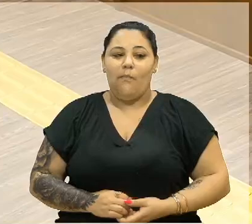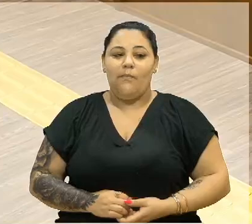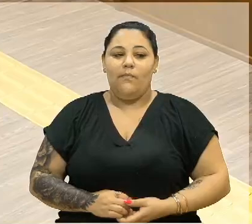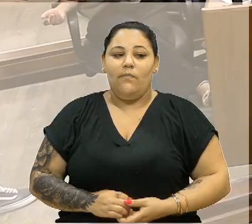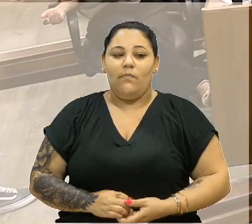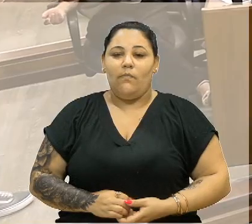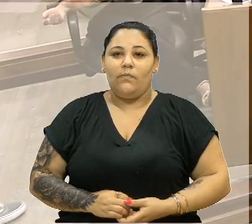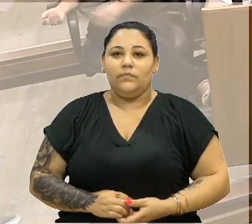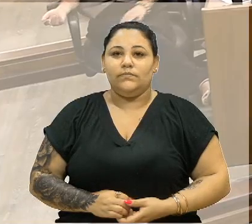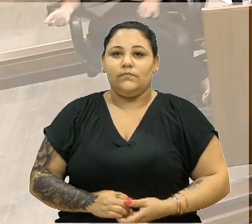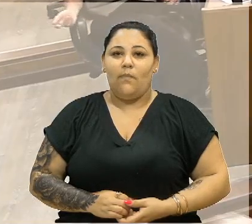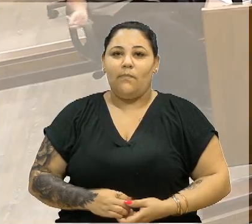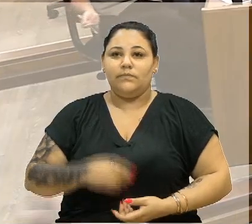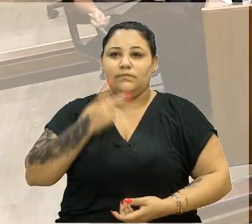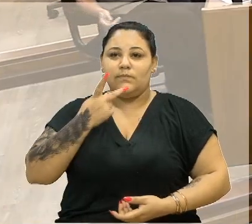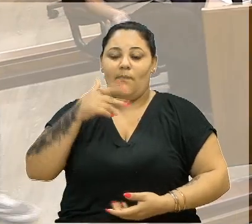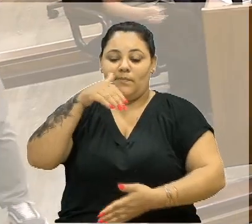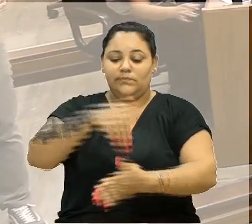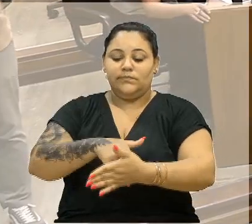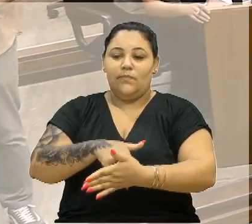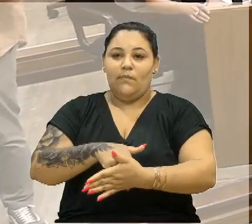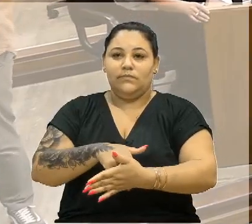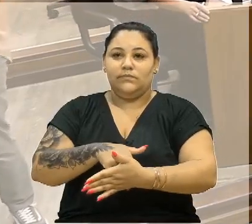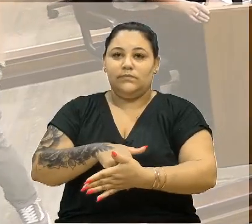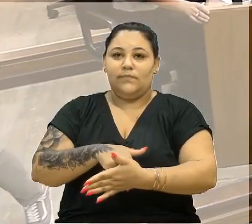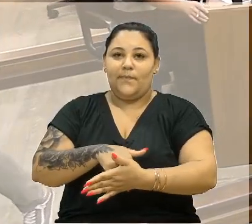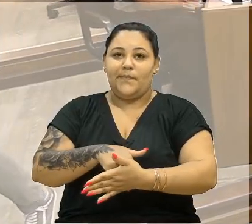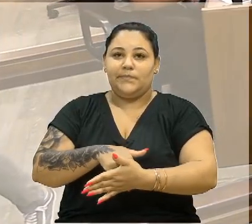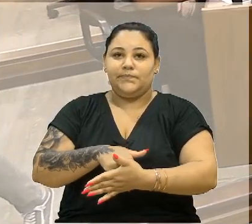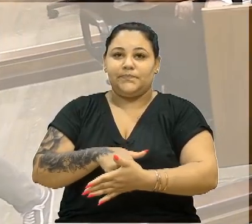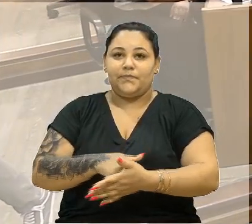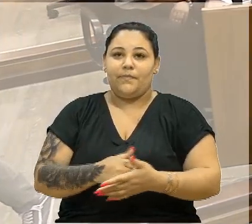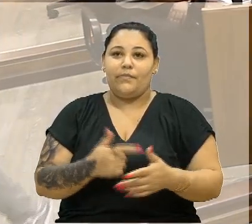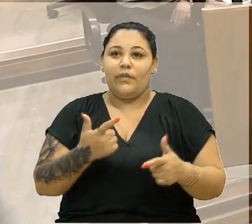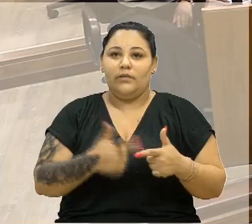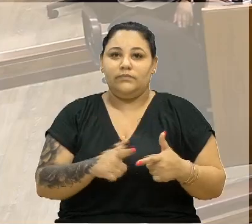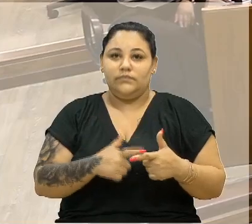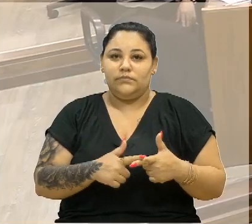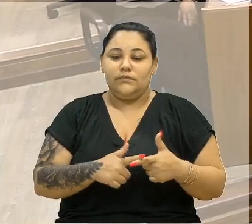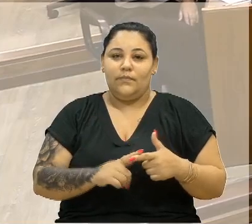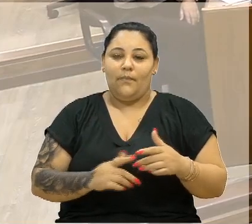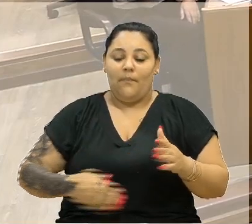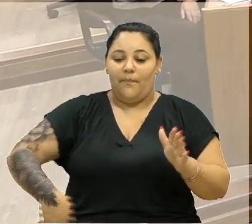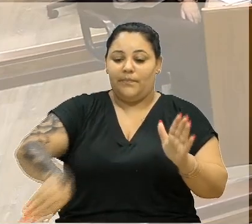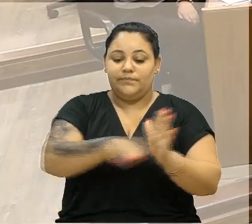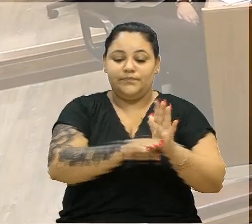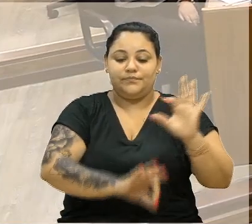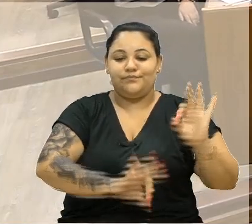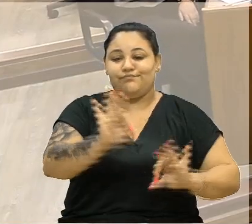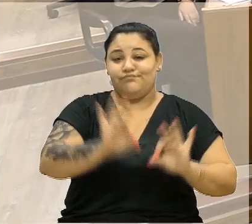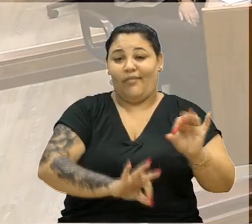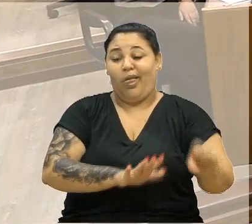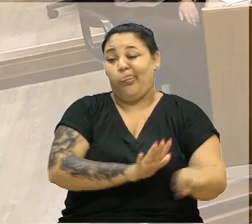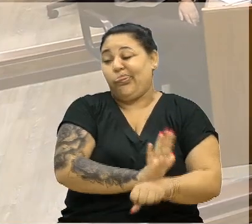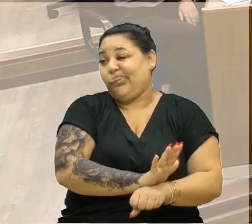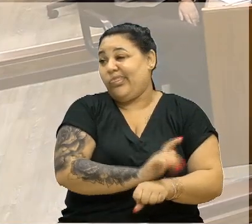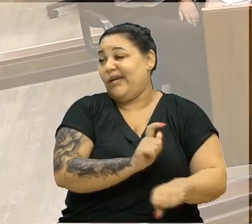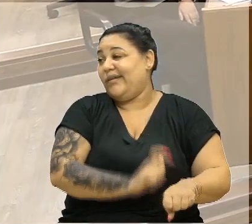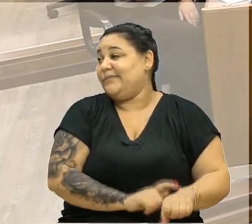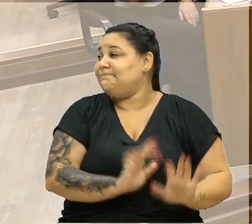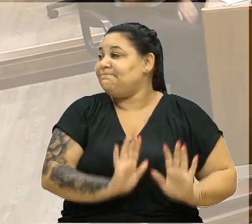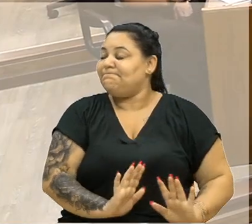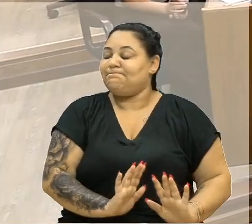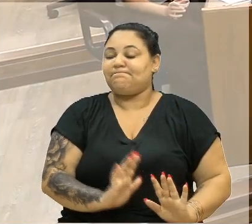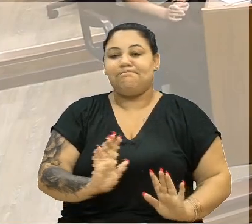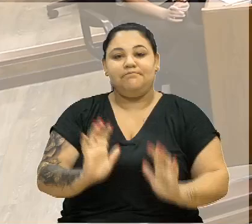Com a palavra para declarar voto. Esse é o problema de chegar aos projetos em cima da hora e os colegas, inclusive eu,